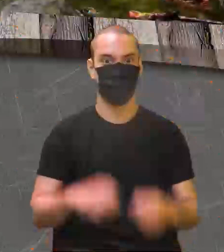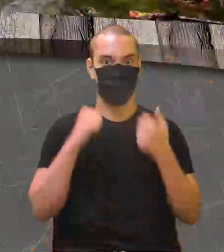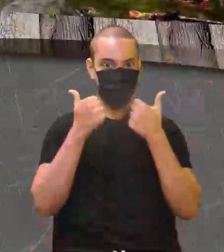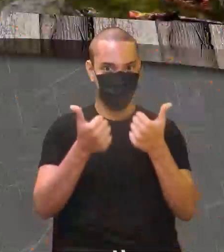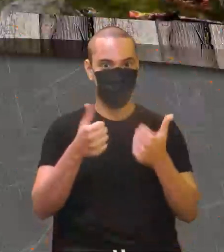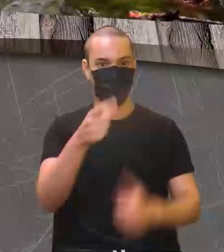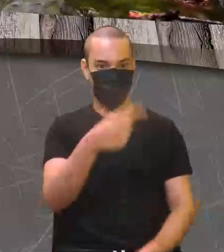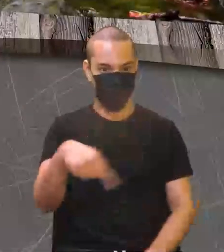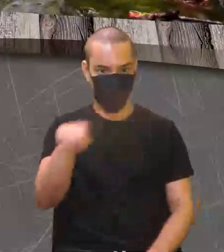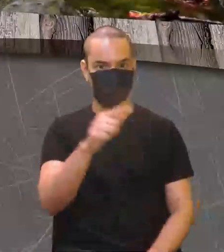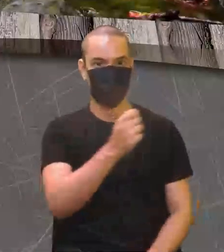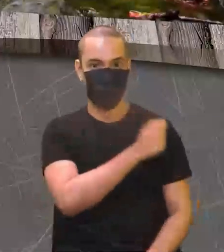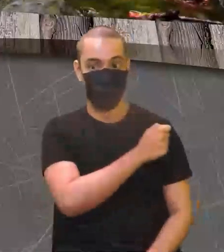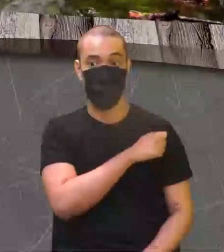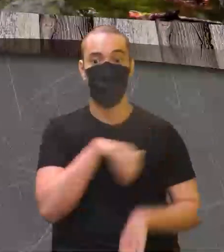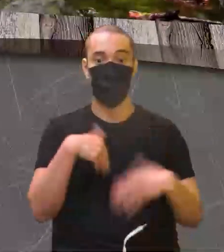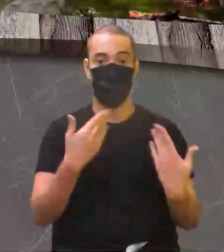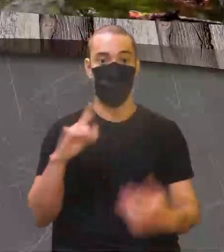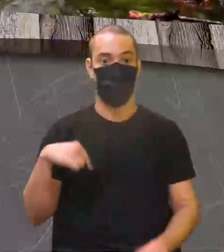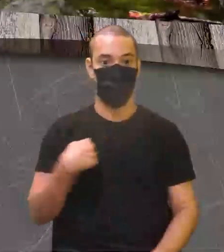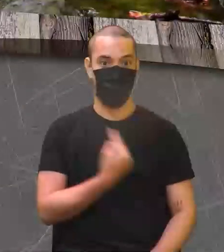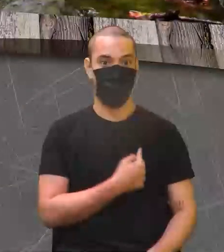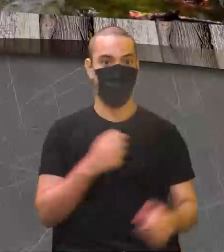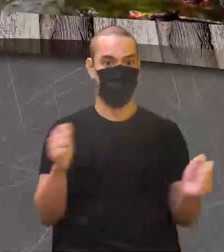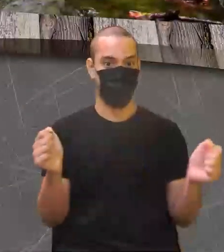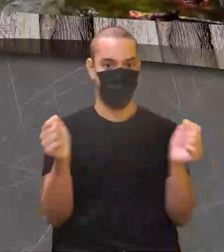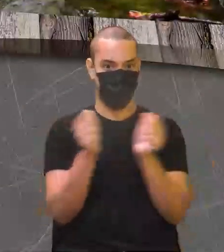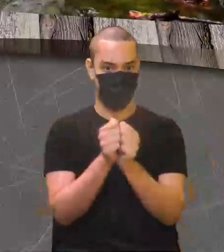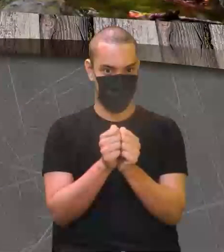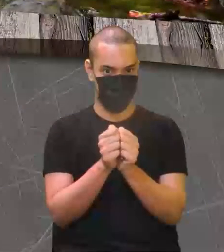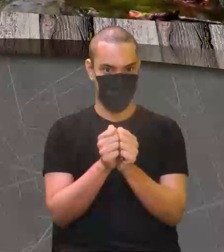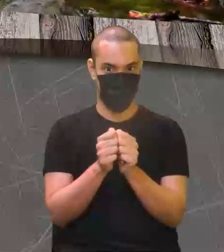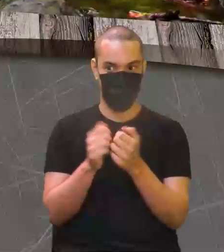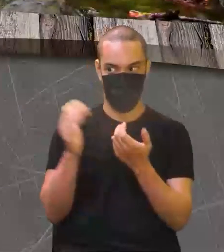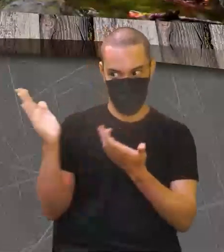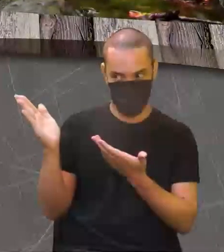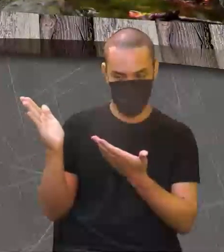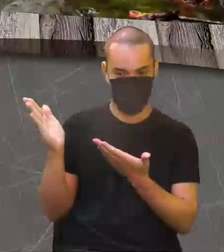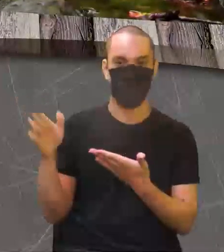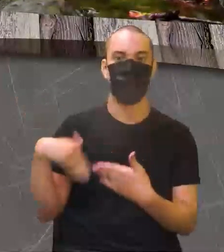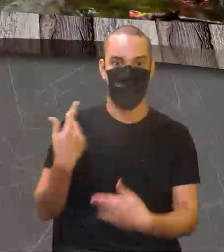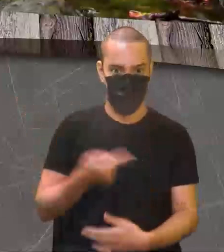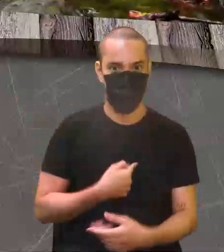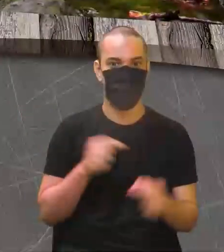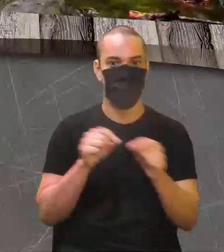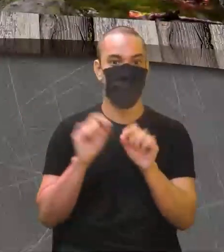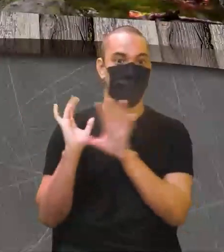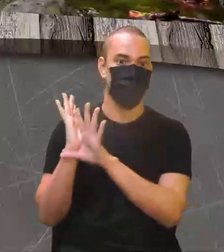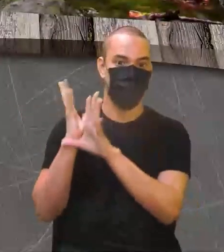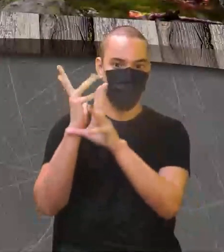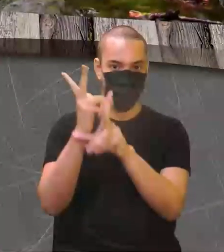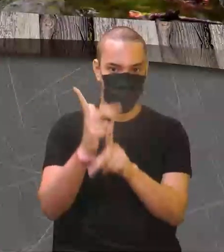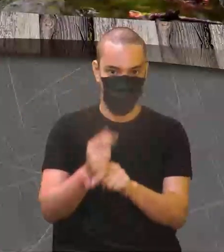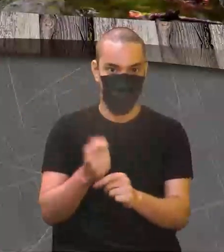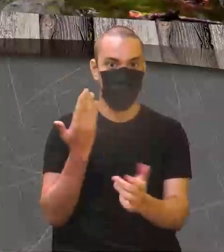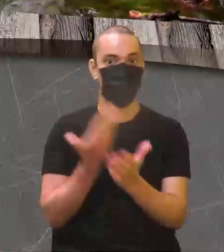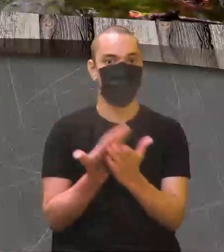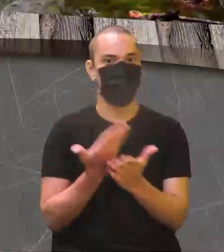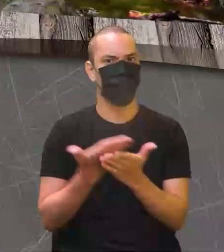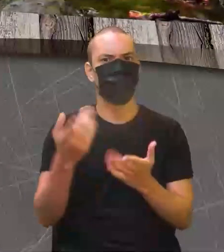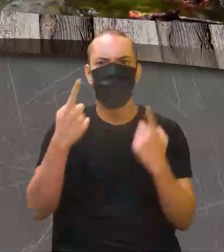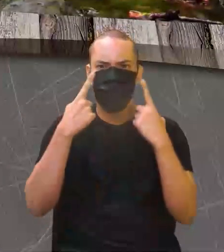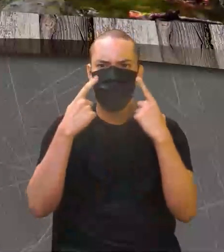Fala, galera! Estamos aqui. Não, beleza. Estamos aqui agora, pessoal, para a nossa revisão. Essa aula que foi